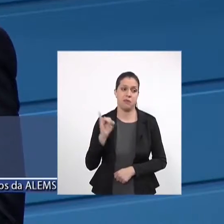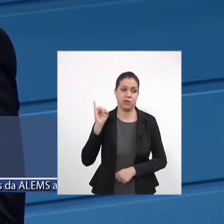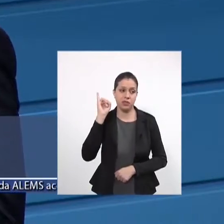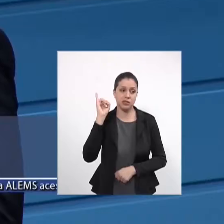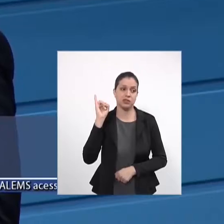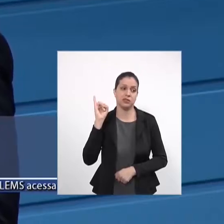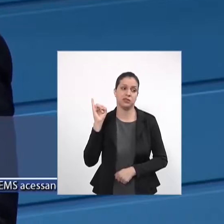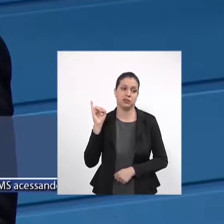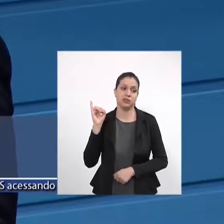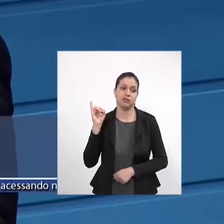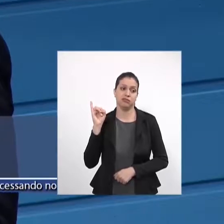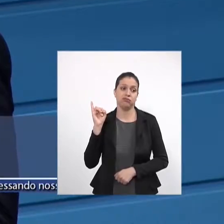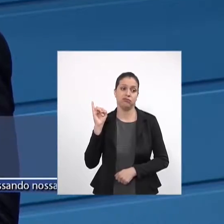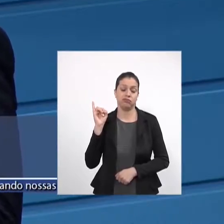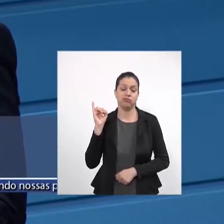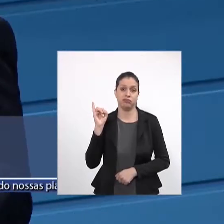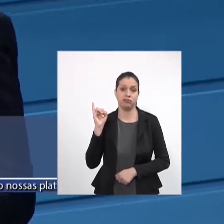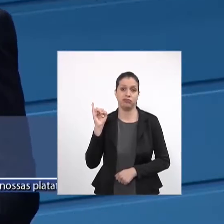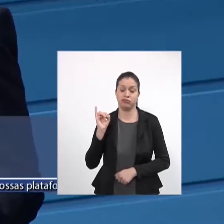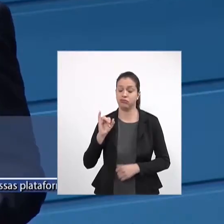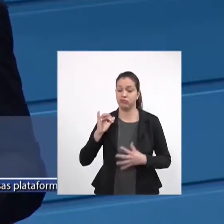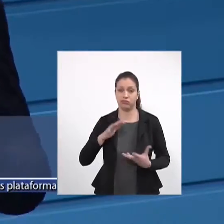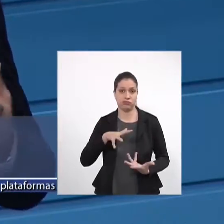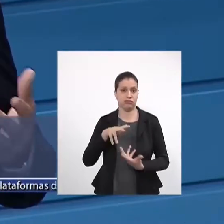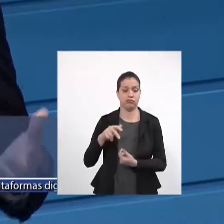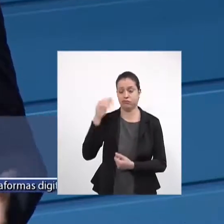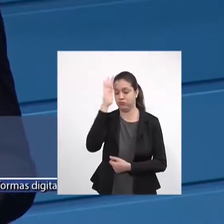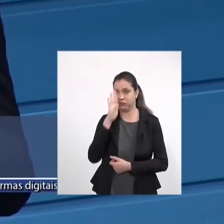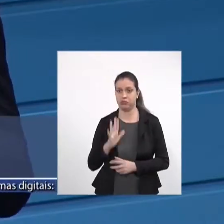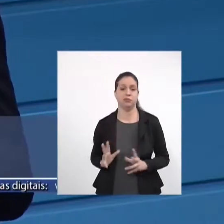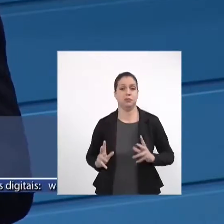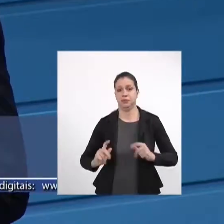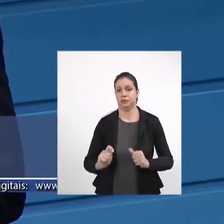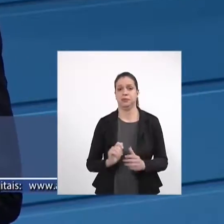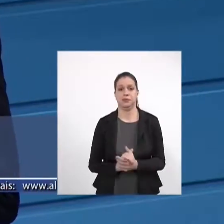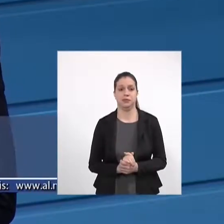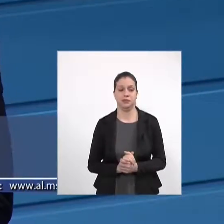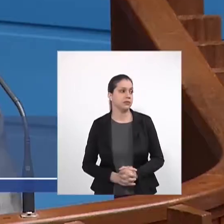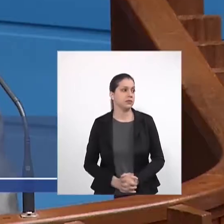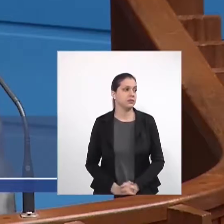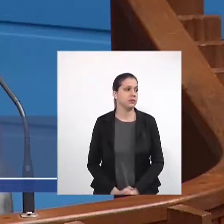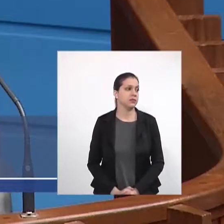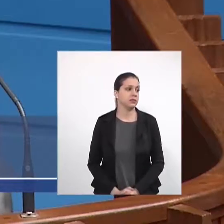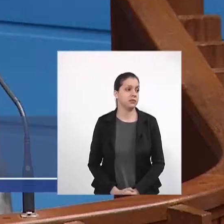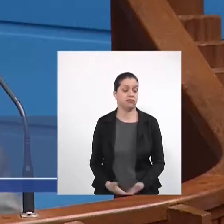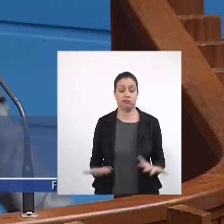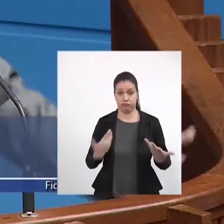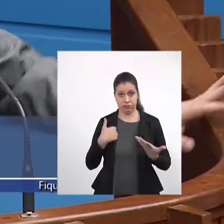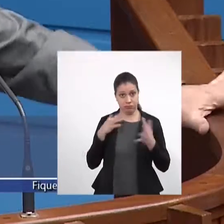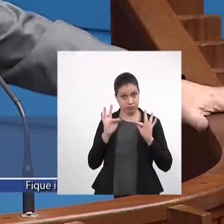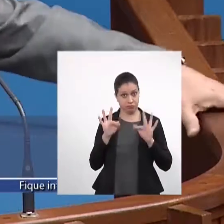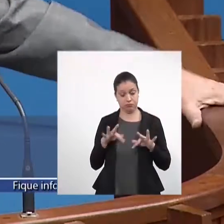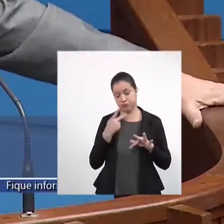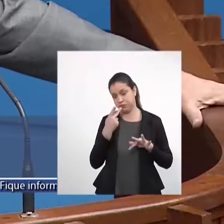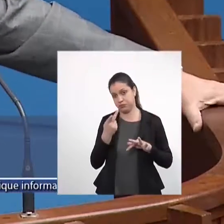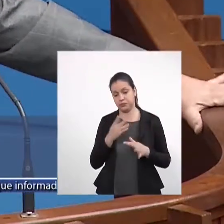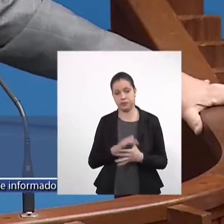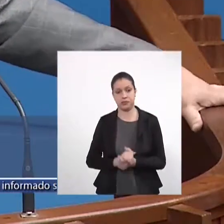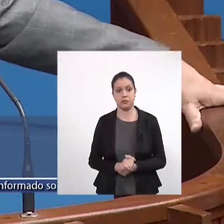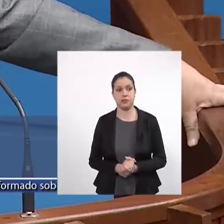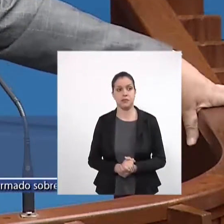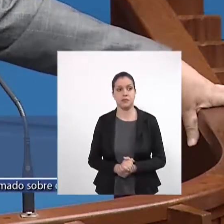à democracia. A imprensa livre é um pilar essencial à democracia. Finalizo aqui